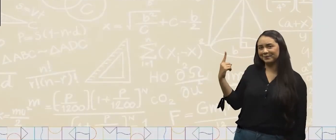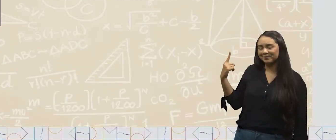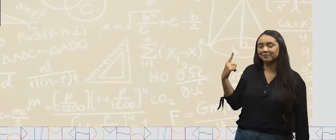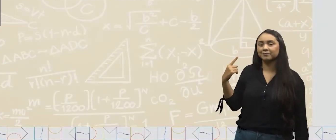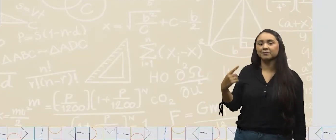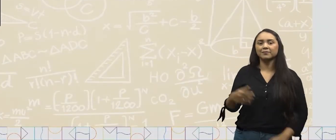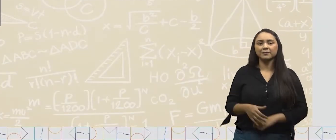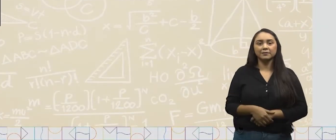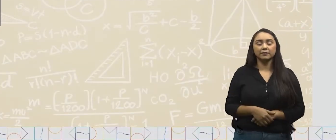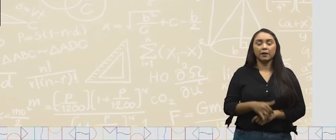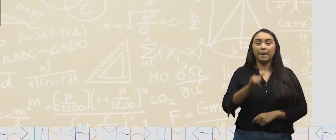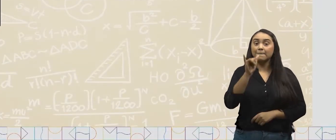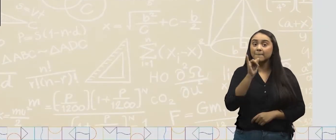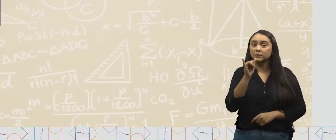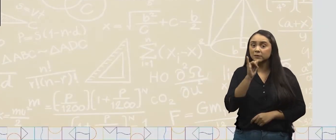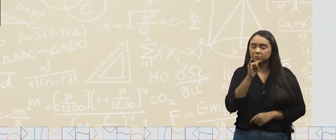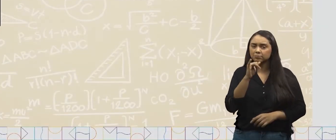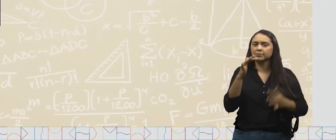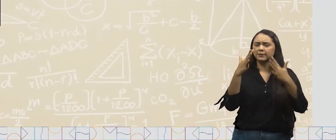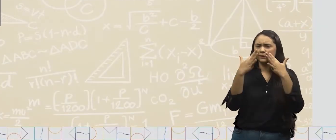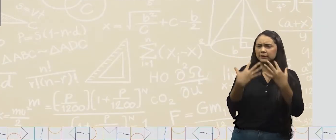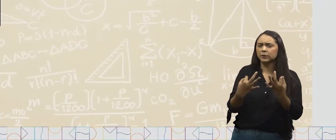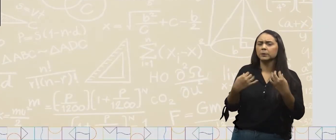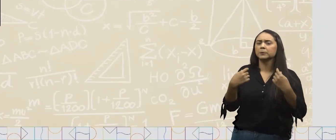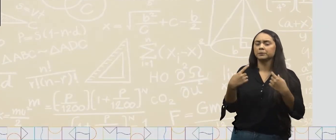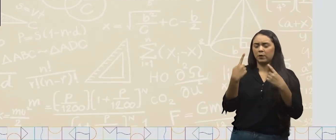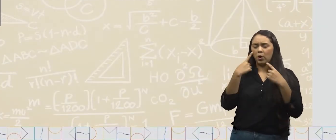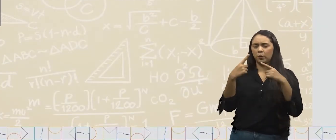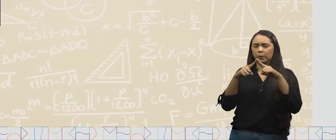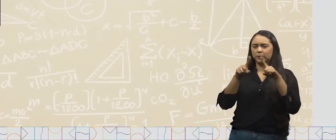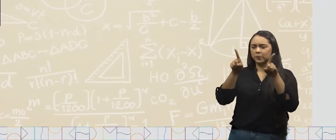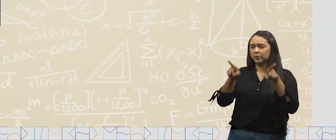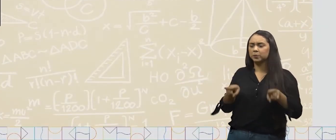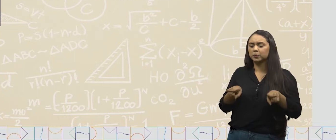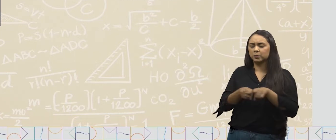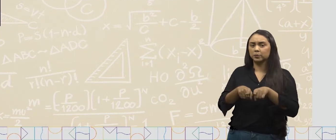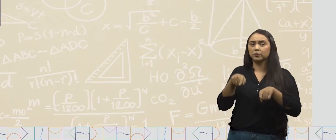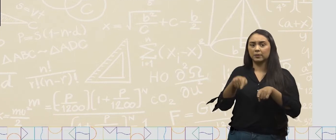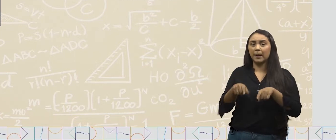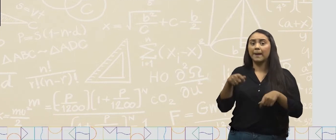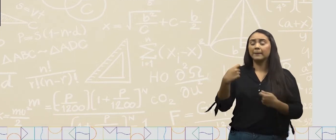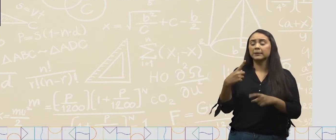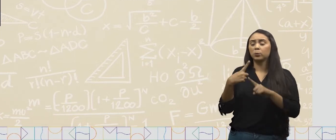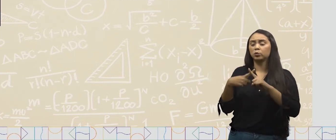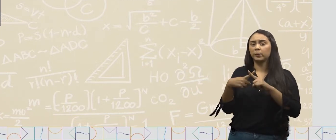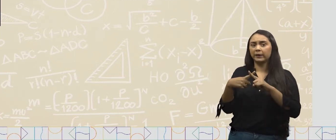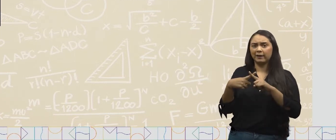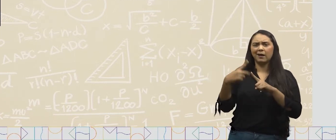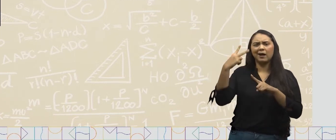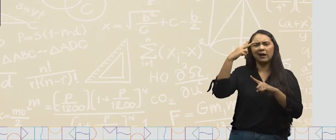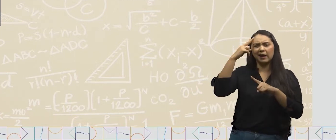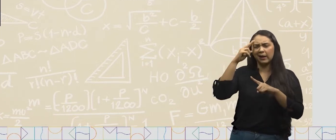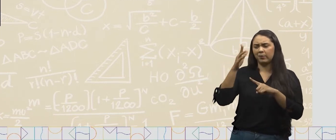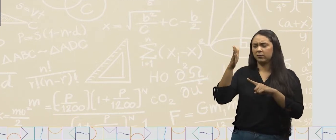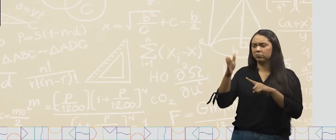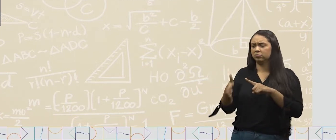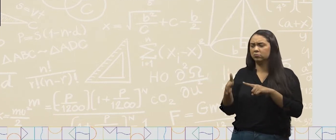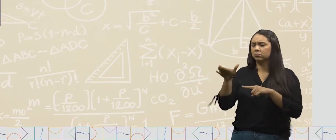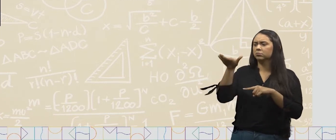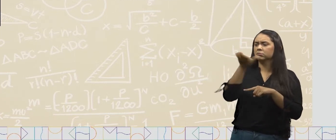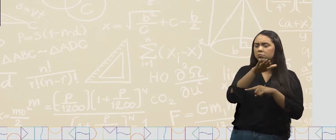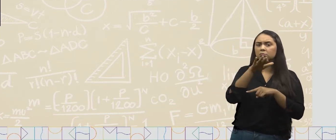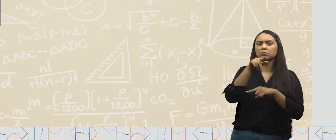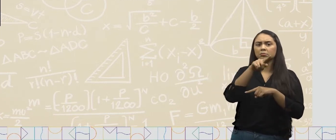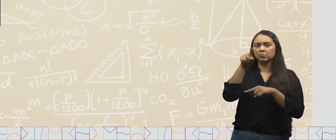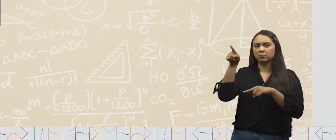medir um plano, preste bem atenção, multiplicamos os lados, não é verdade? Neste caso aqui,